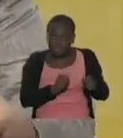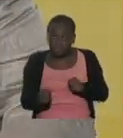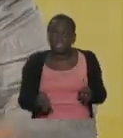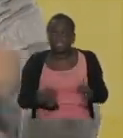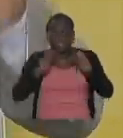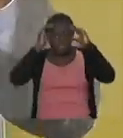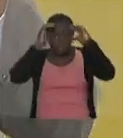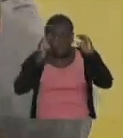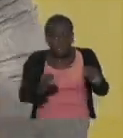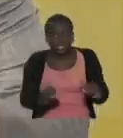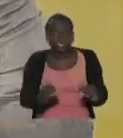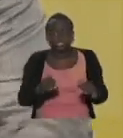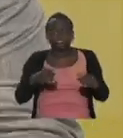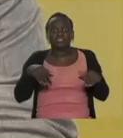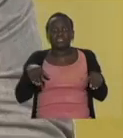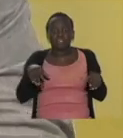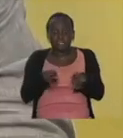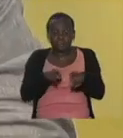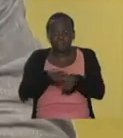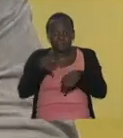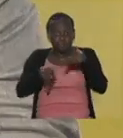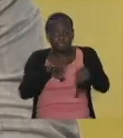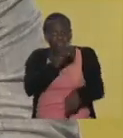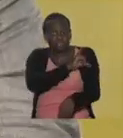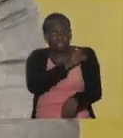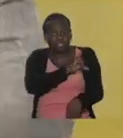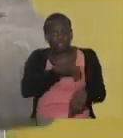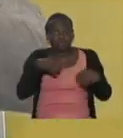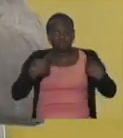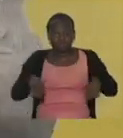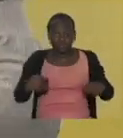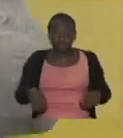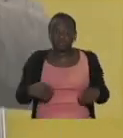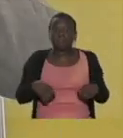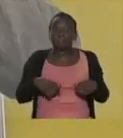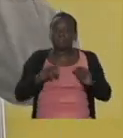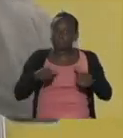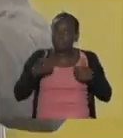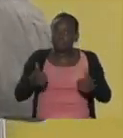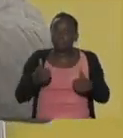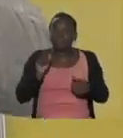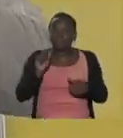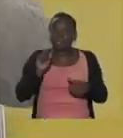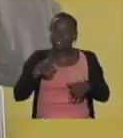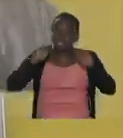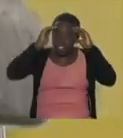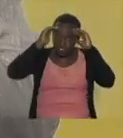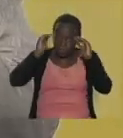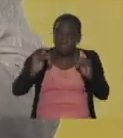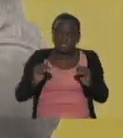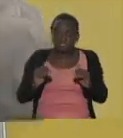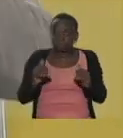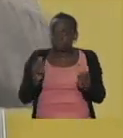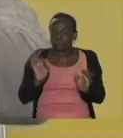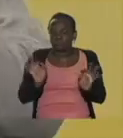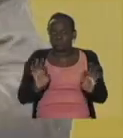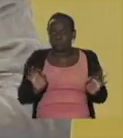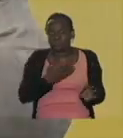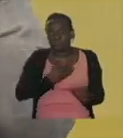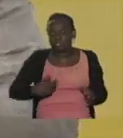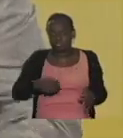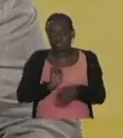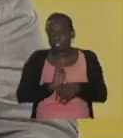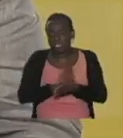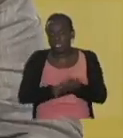ser conservado que tem que ser respeitado e é o povo do Rio de Janeiro que merece mais esse respeito que não tá